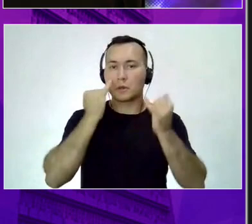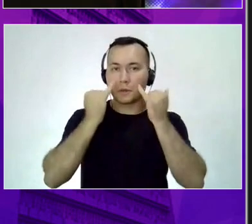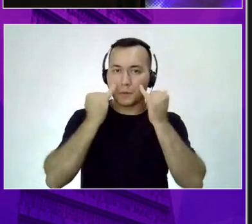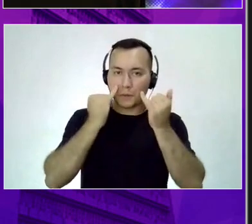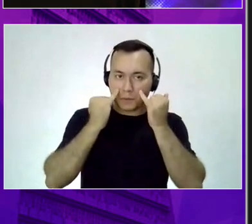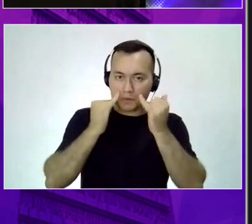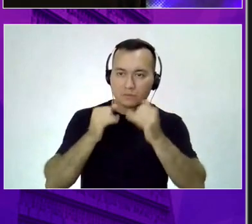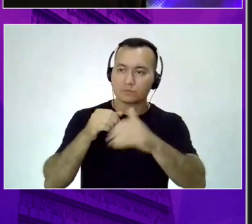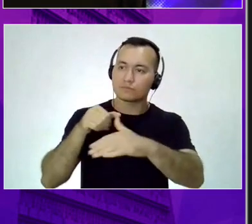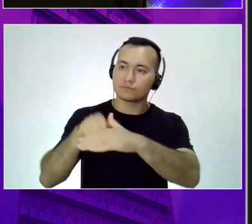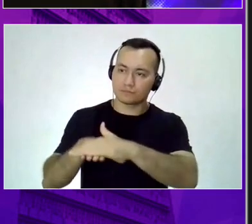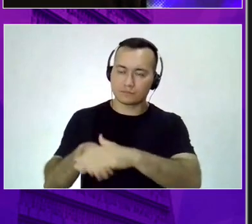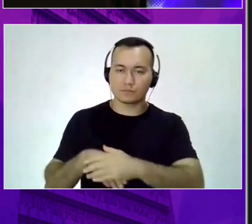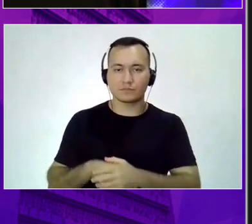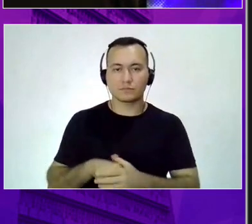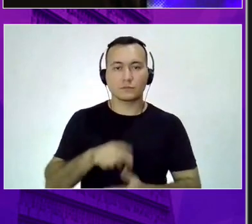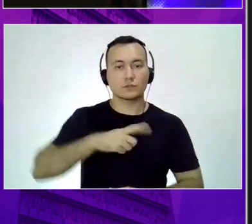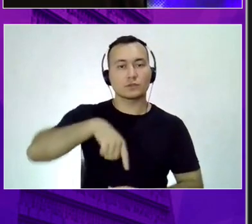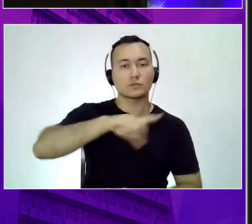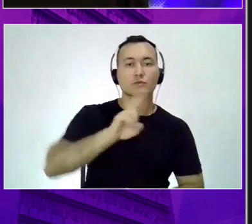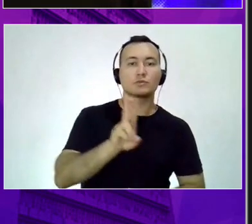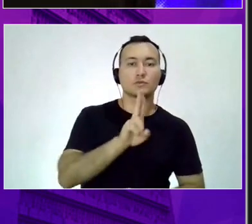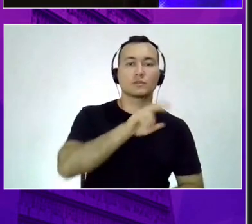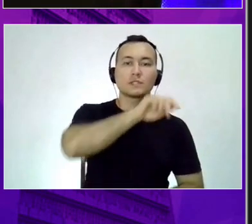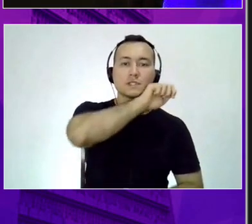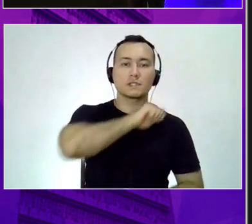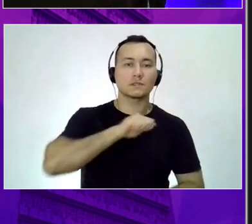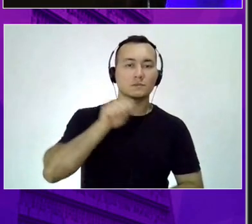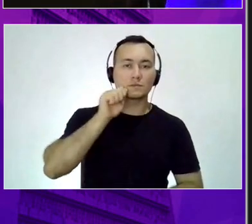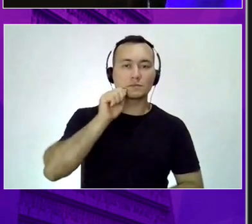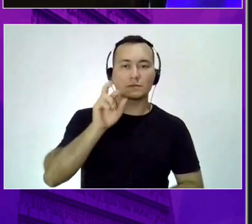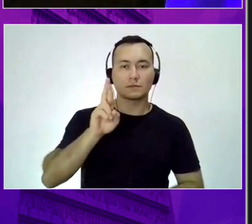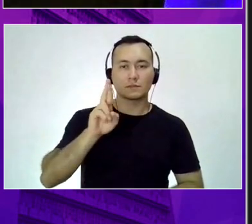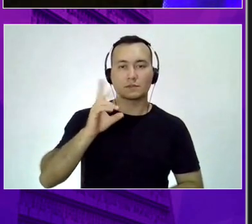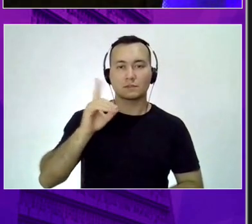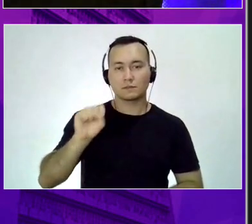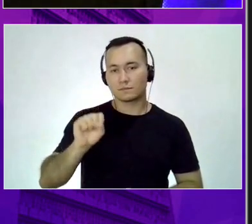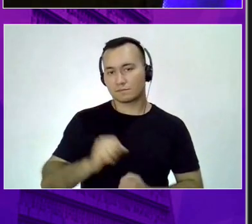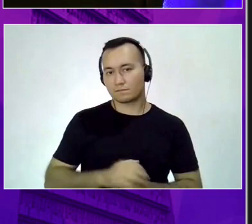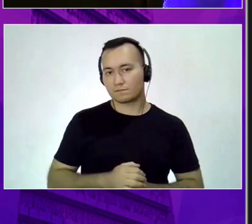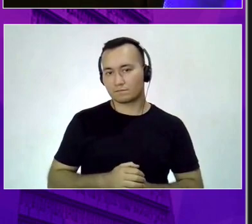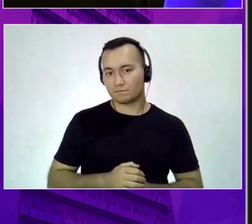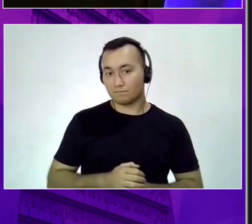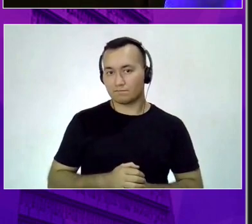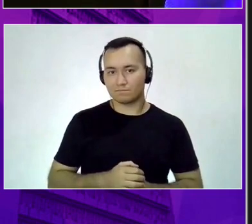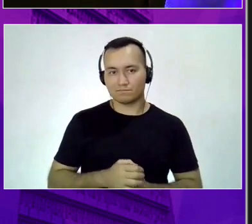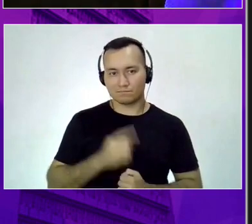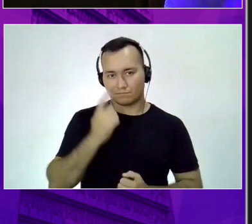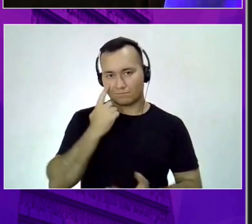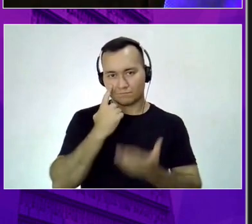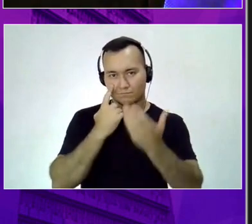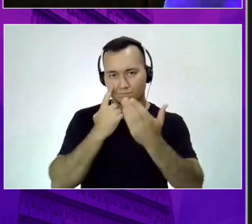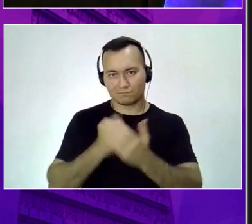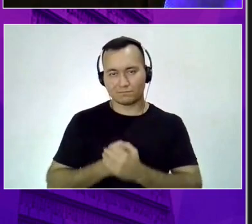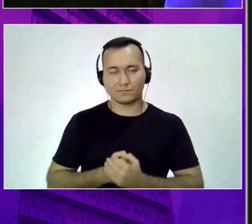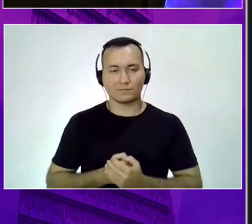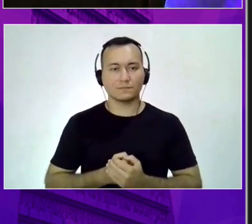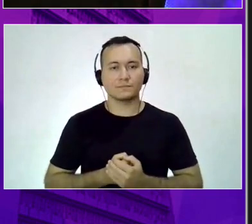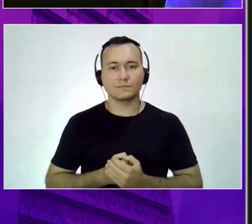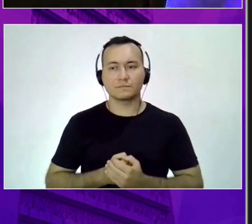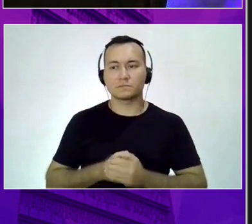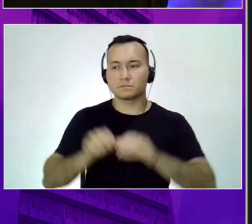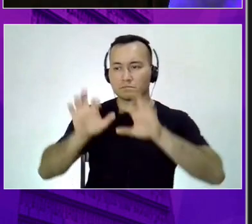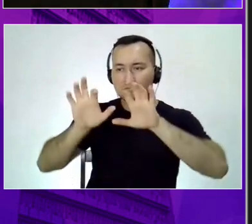Amazon RDS. Né? Então, eu tenho aqui um Amazon RDS, onde eu estou persistindo essas informações, com